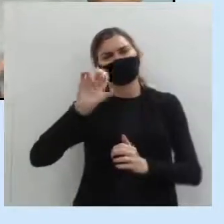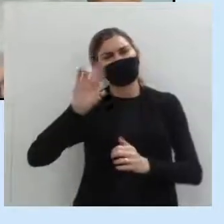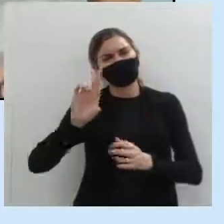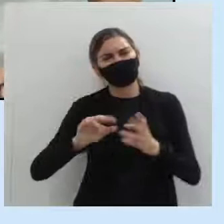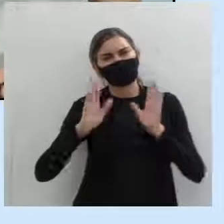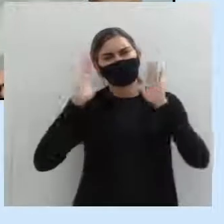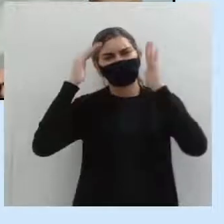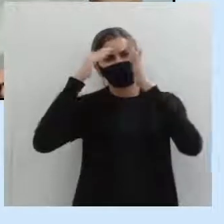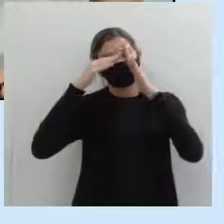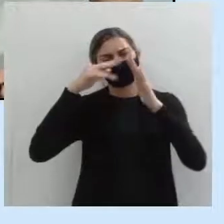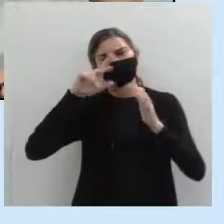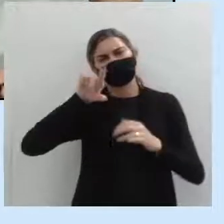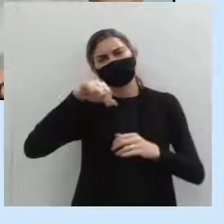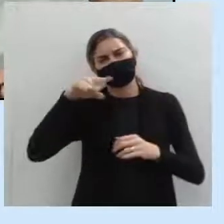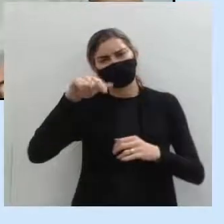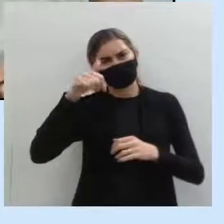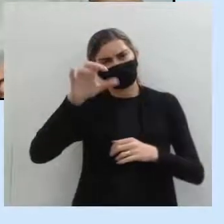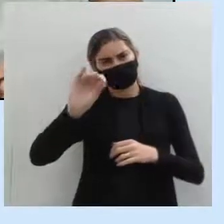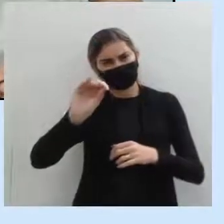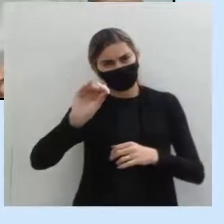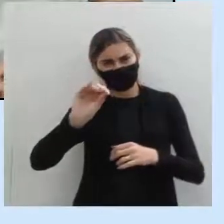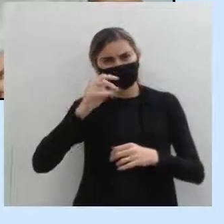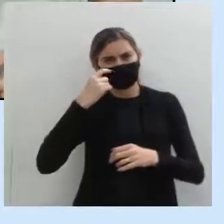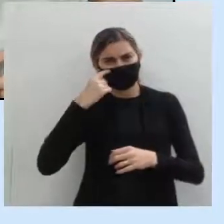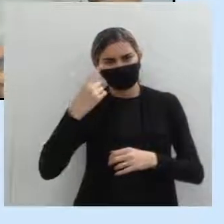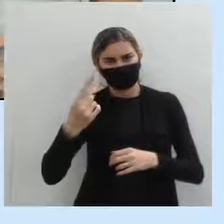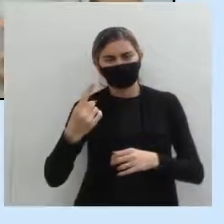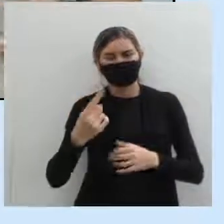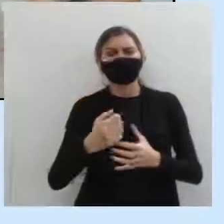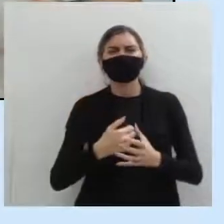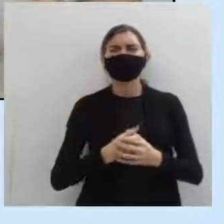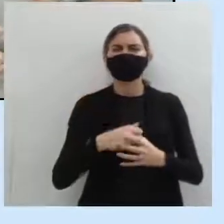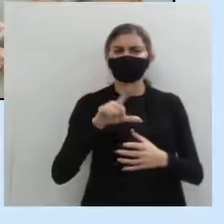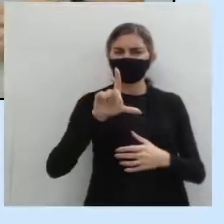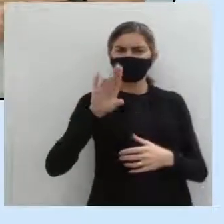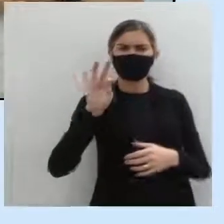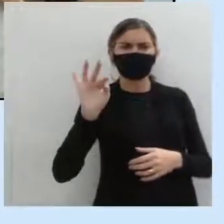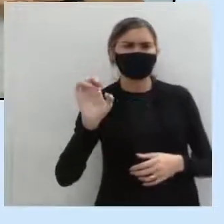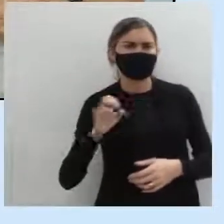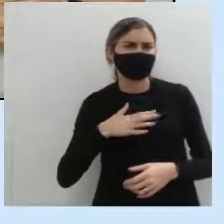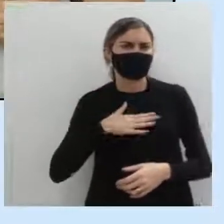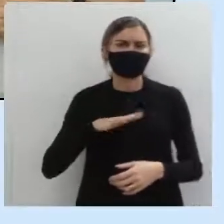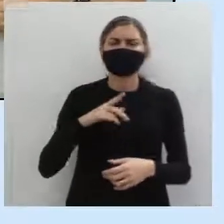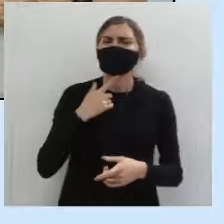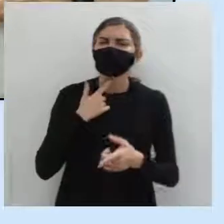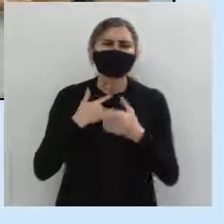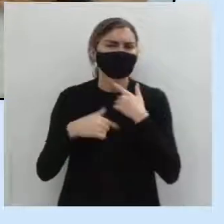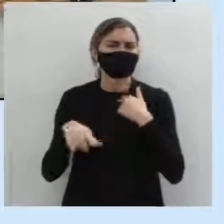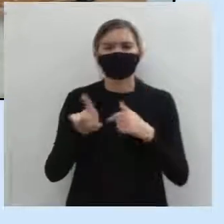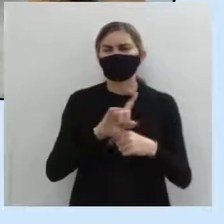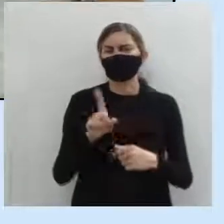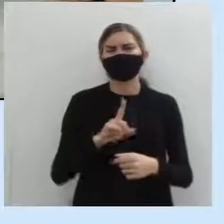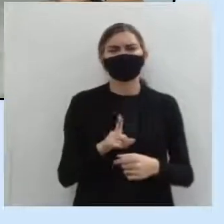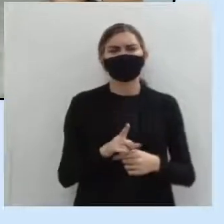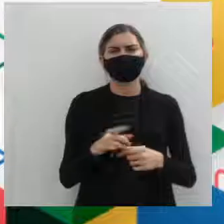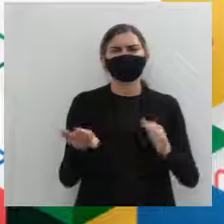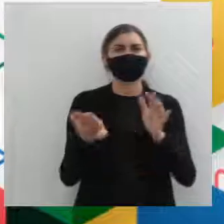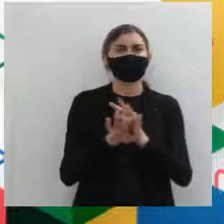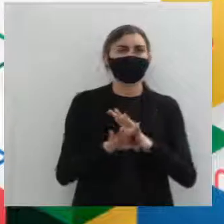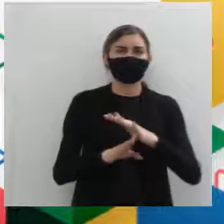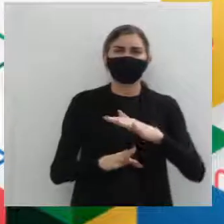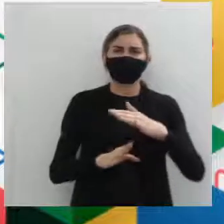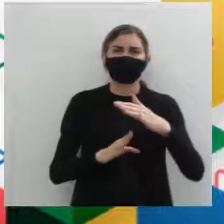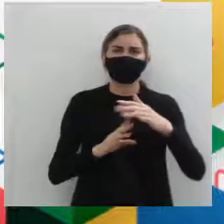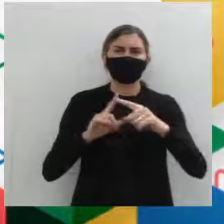Papa Leão X. Hein? Show, hein, gente? Lutero não desejava chegar ao extremo